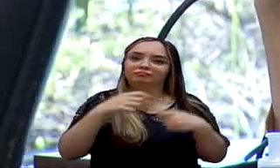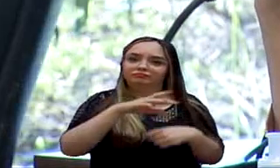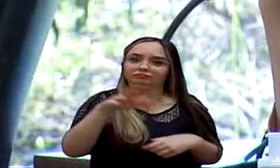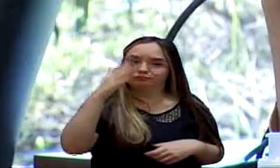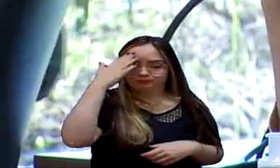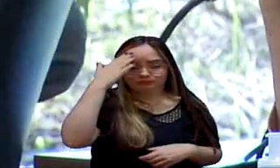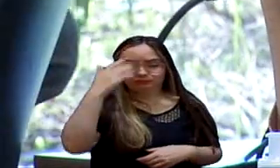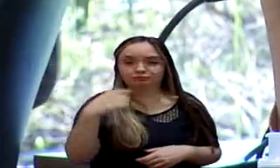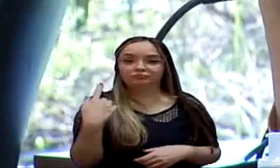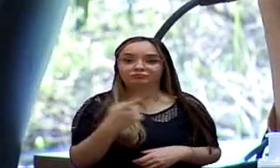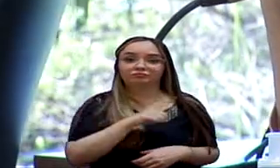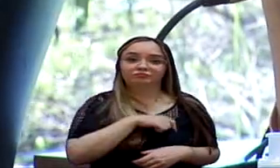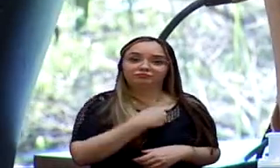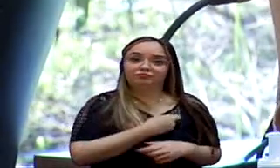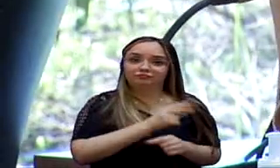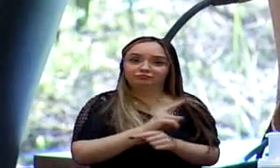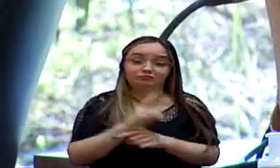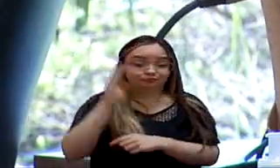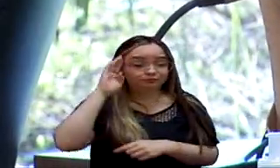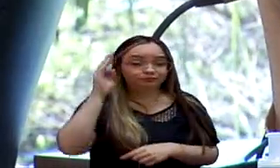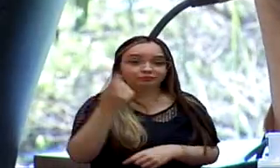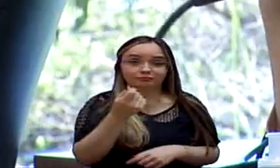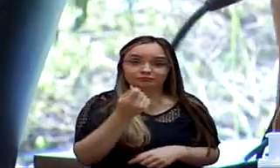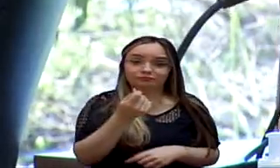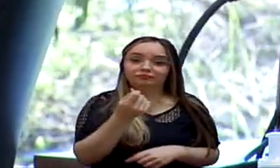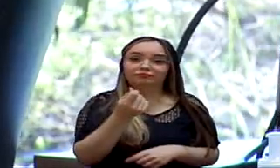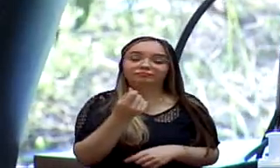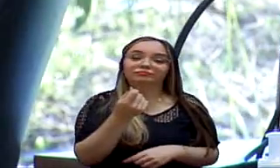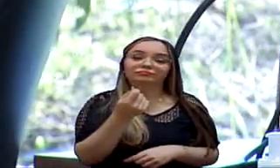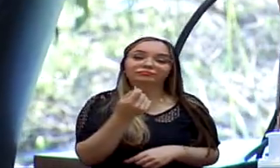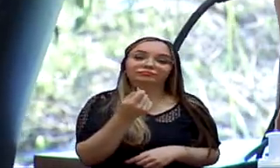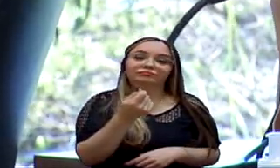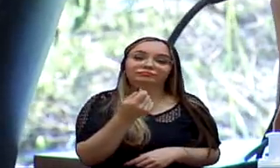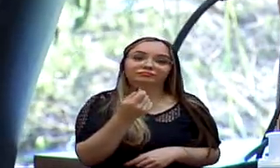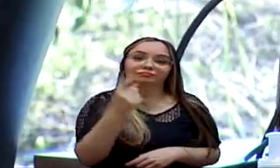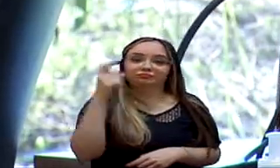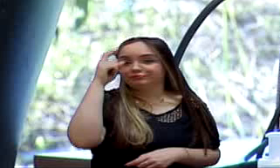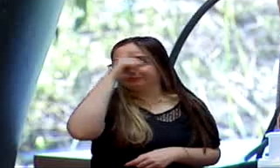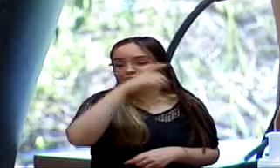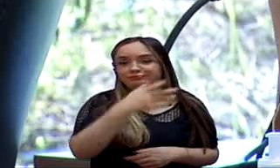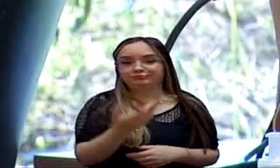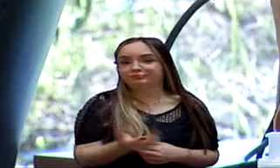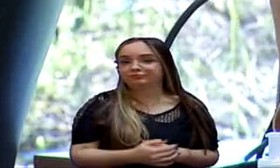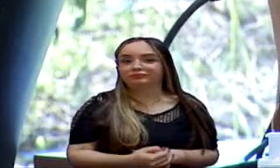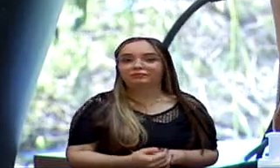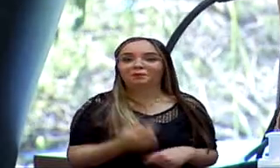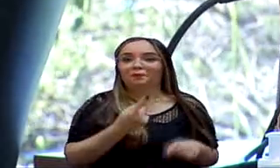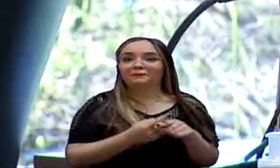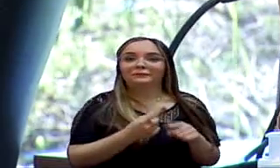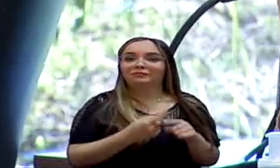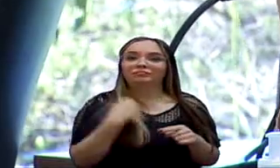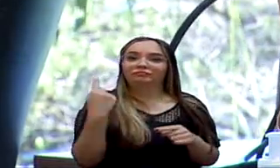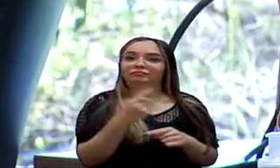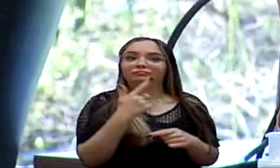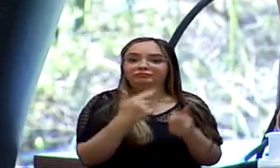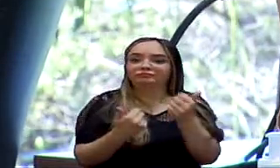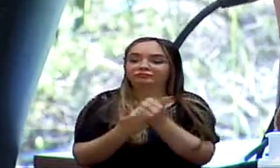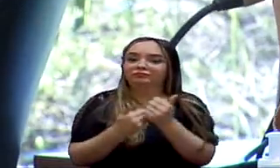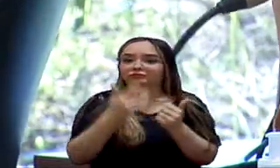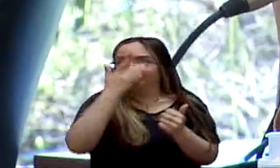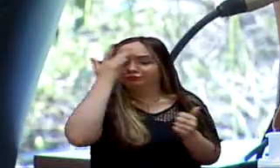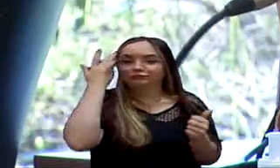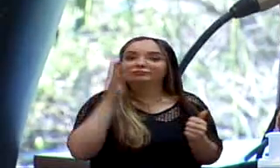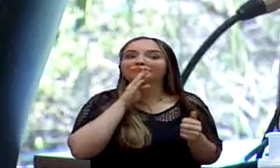fiscalizadora principalmente do orçamento é quase que quase que nula né porque nós não temos Assessoria